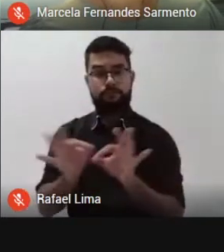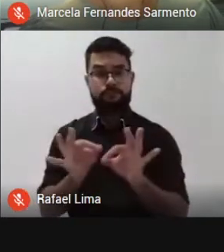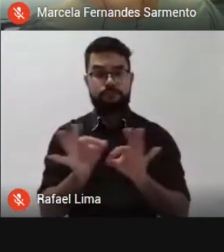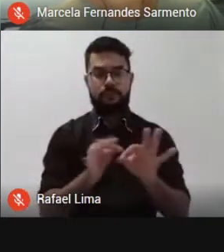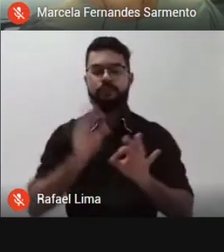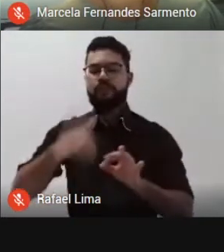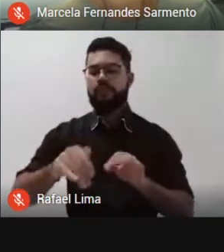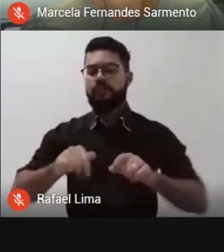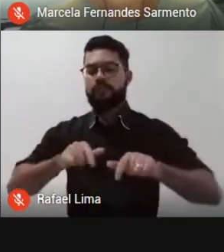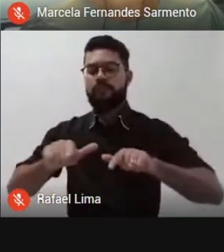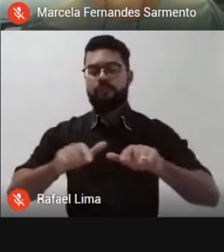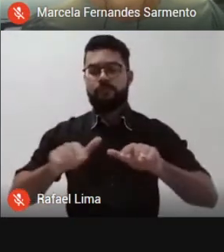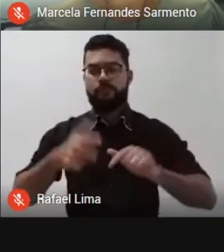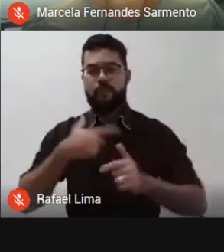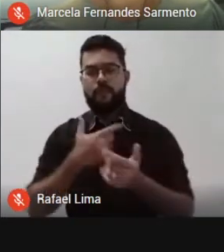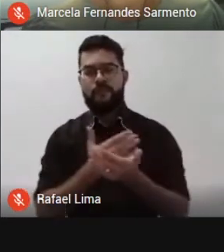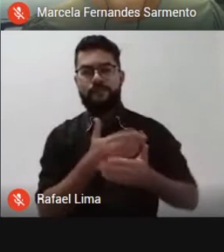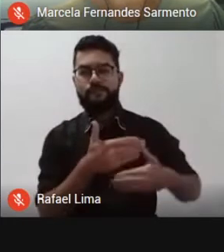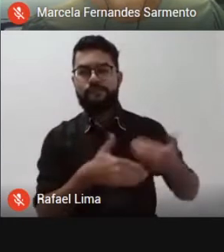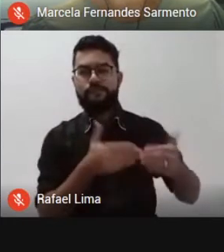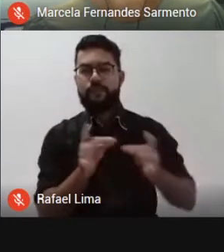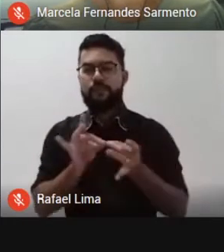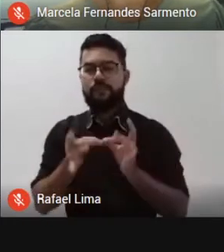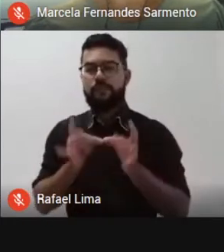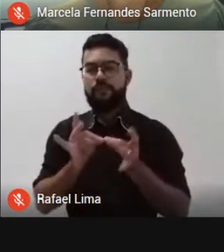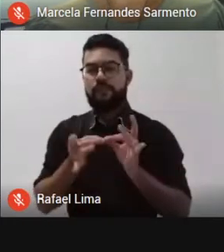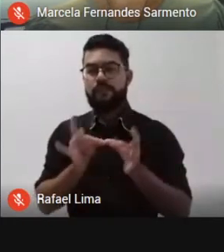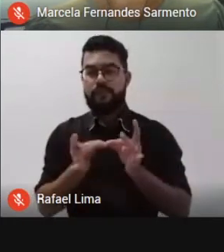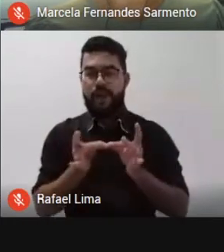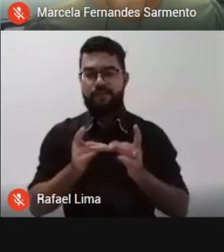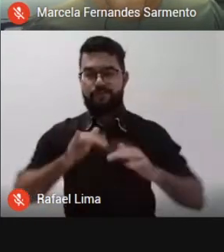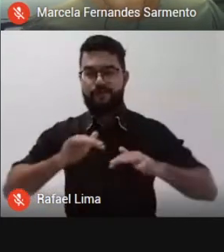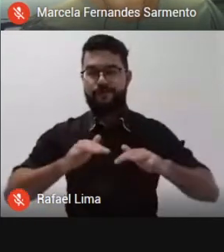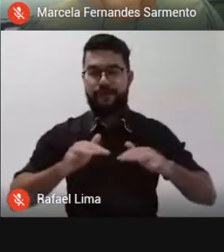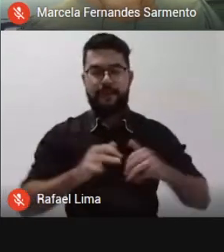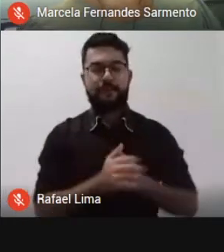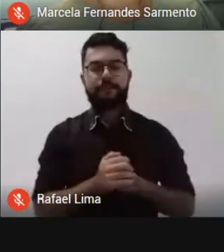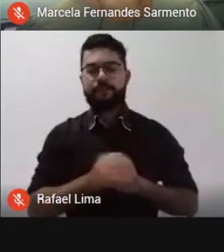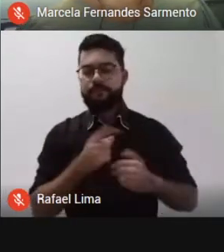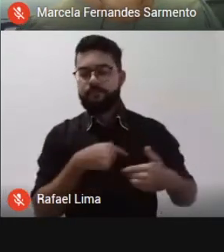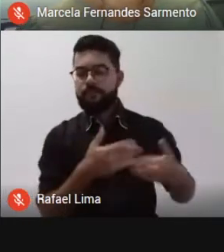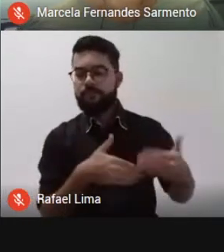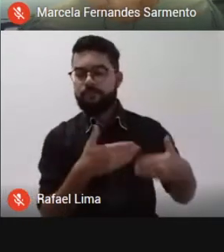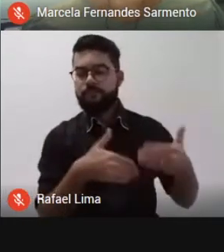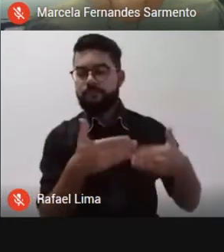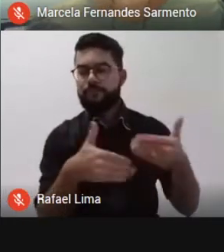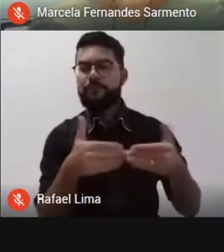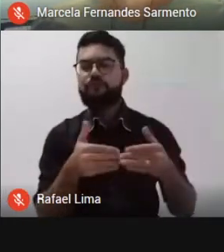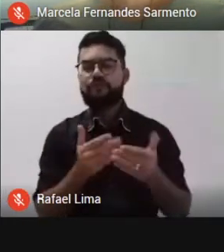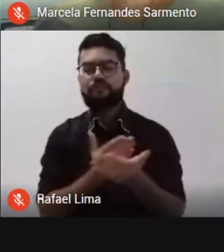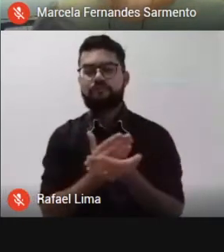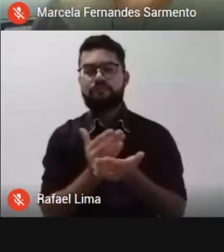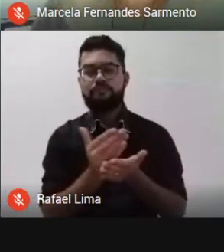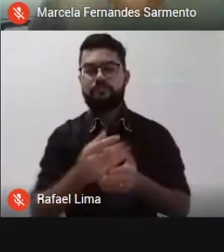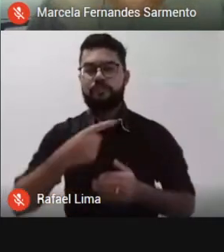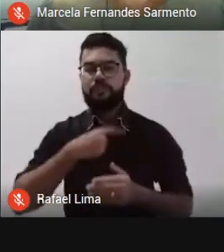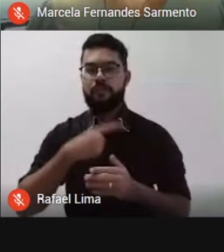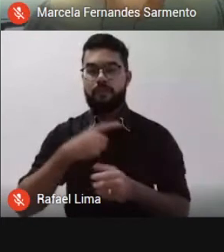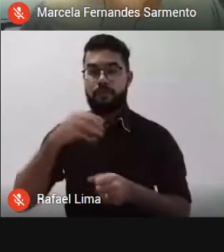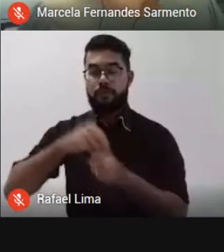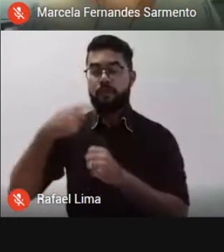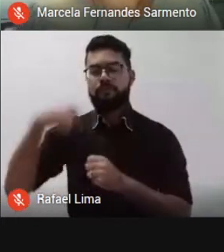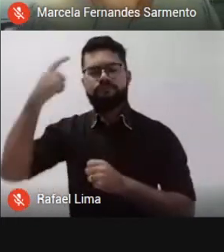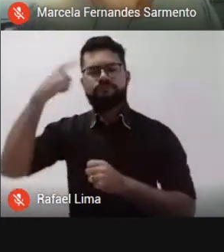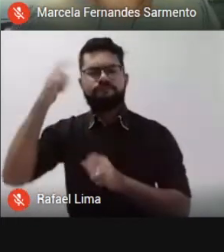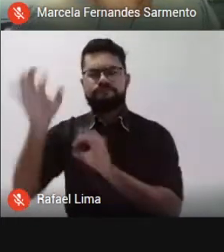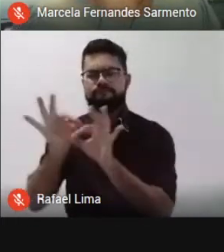estava iniciando as oficinas de imobiliários com pallets, estava bem no iniciozinho mesmo, então foi o tempo da gente amadurecer esse